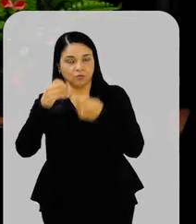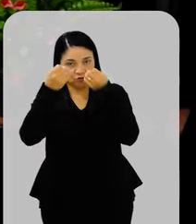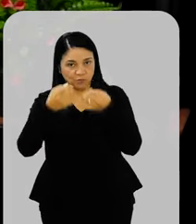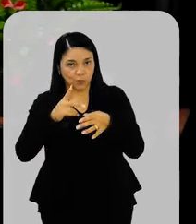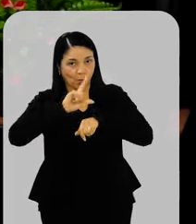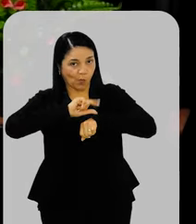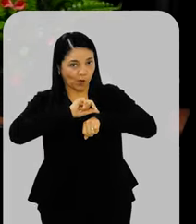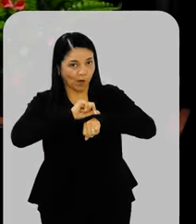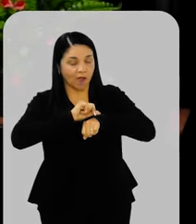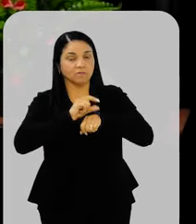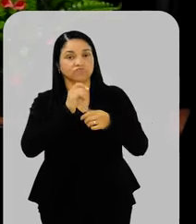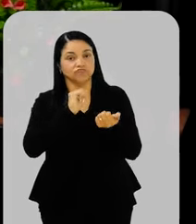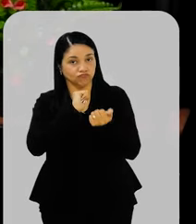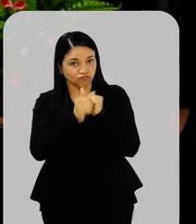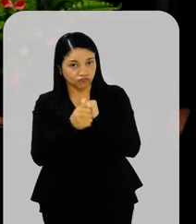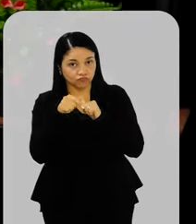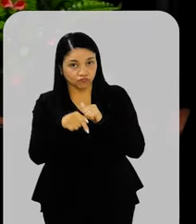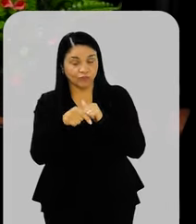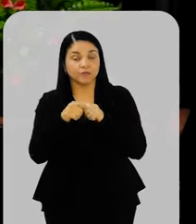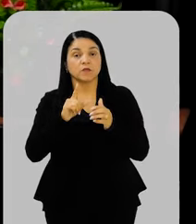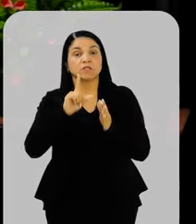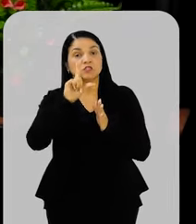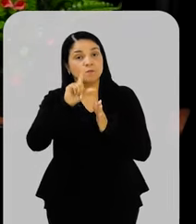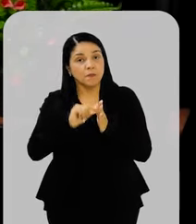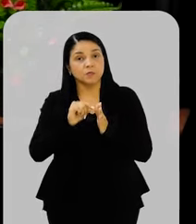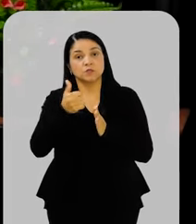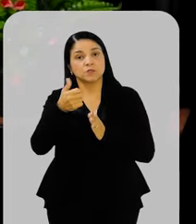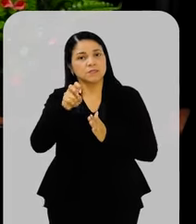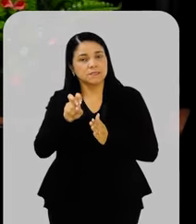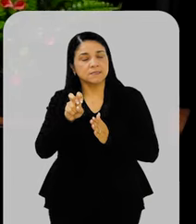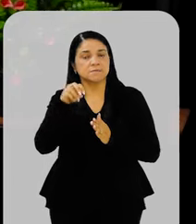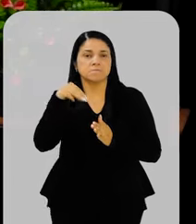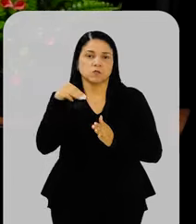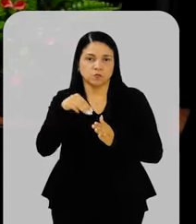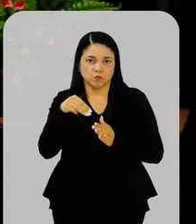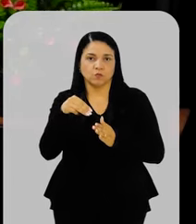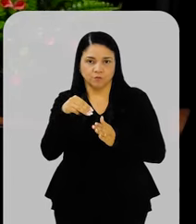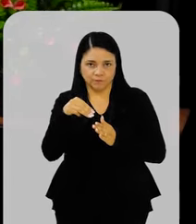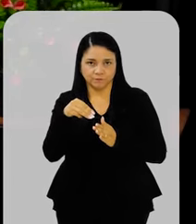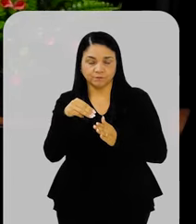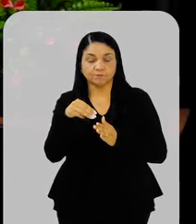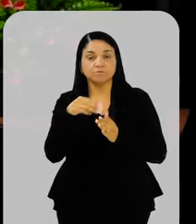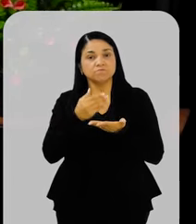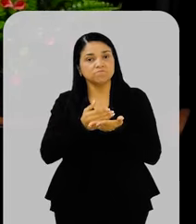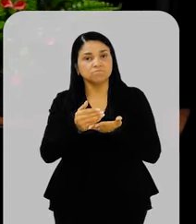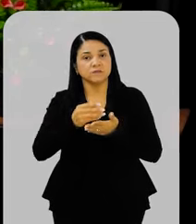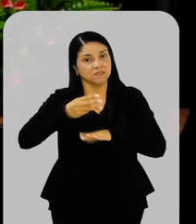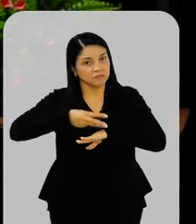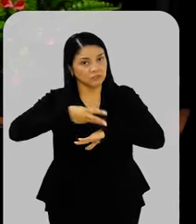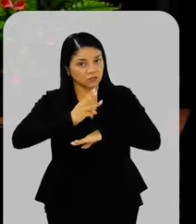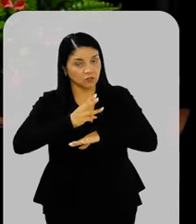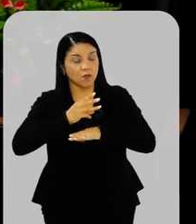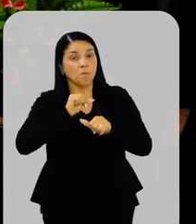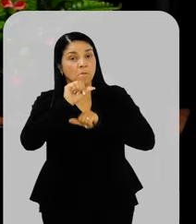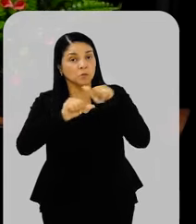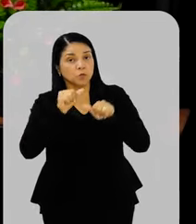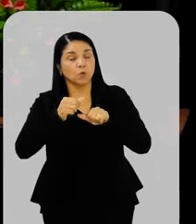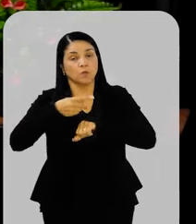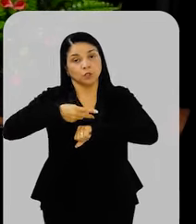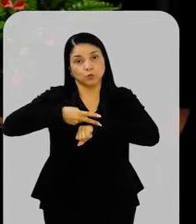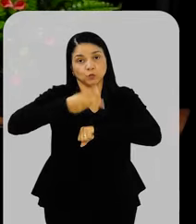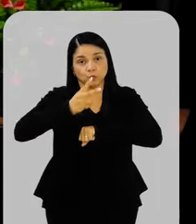do horário dos jogos, a federação reduziu em 15 minutos, né? Sim. Os jogos tinham a previsão para iniciar às 15 da tarde. Foi alterado